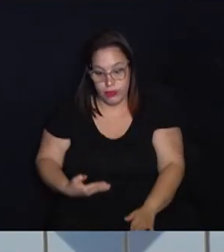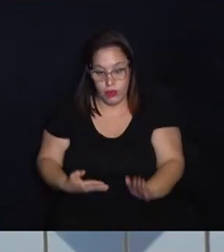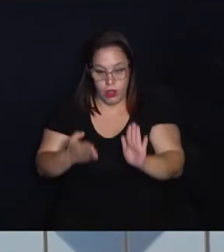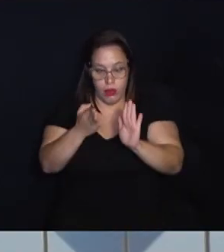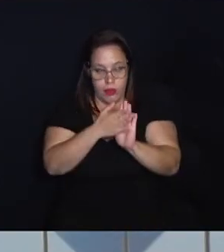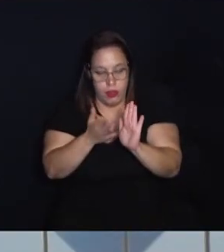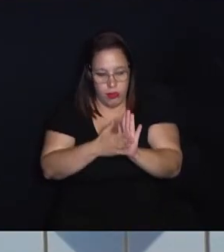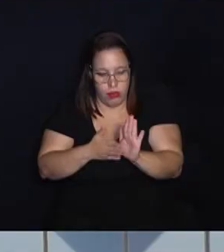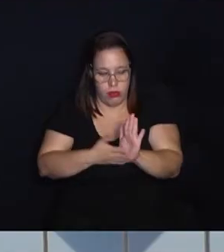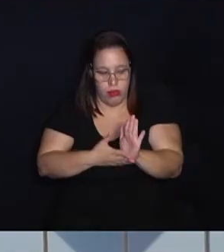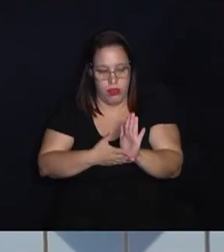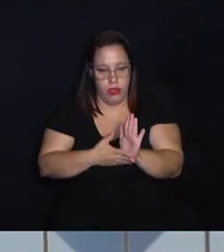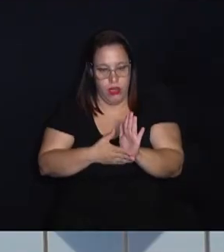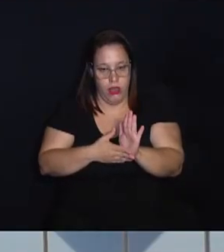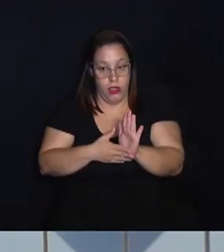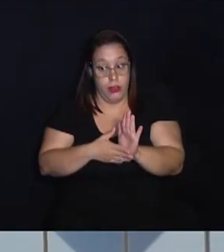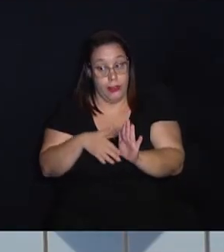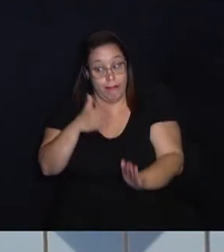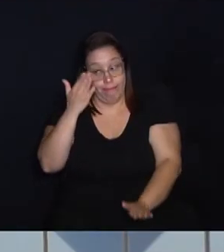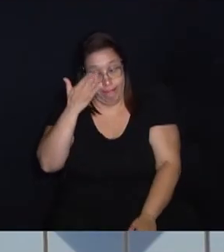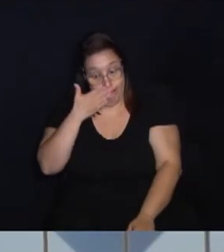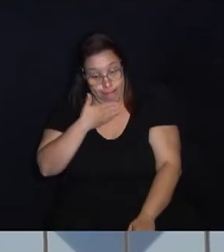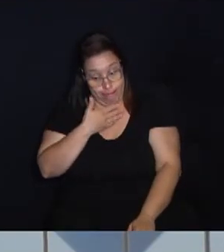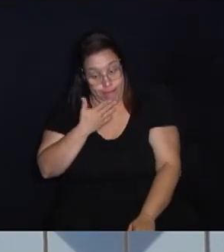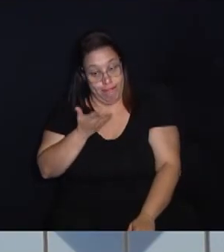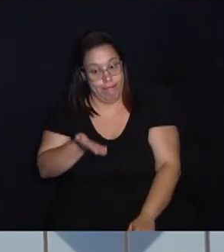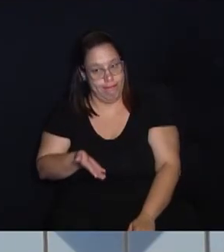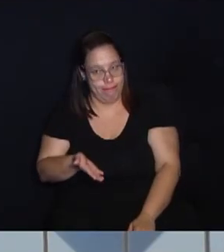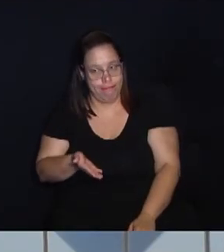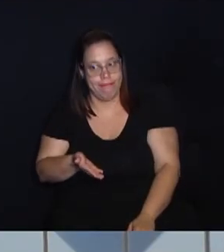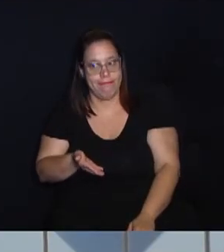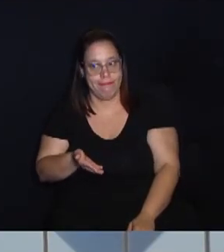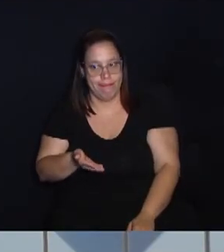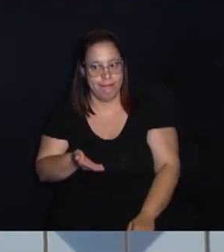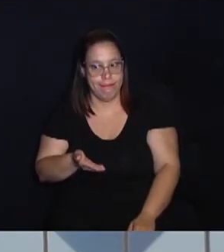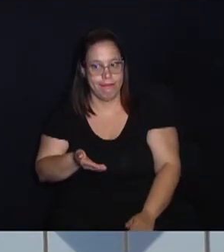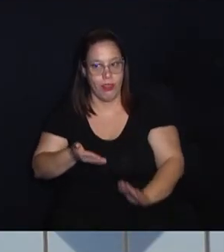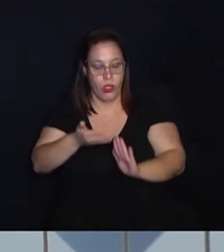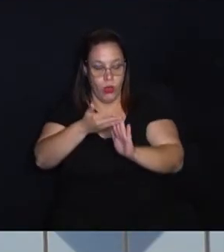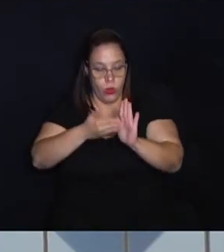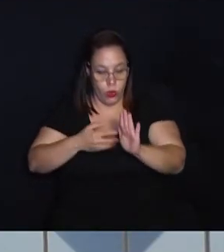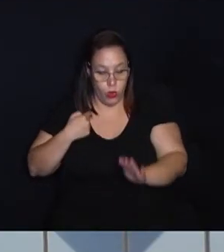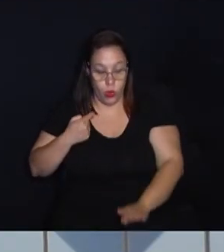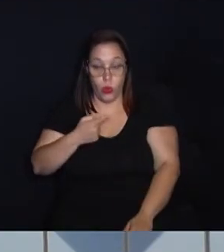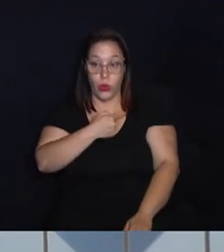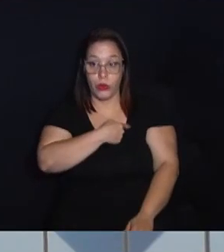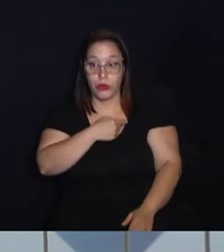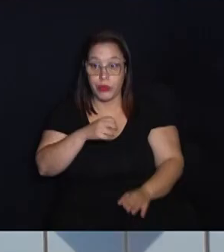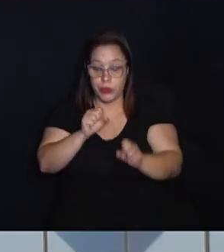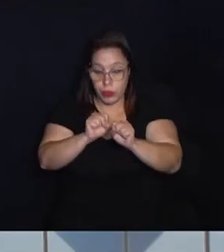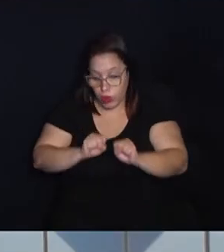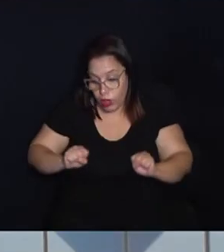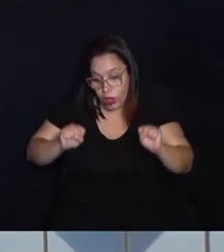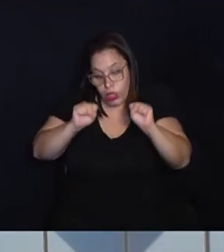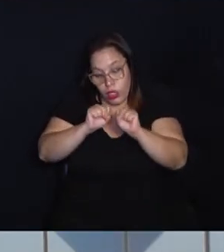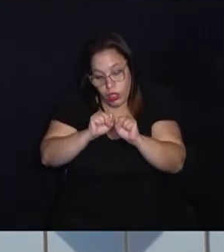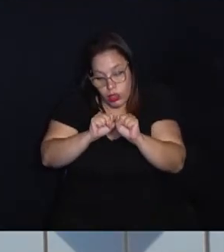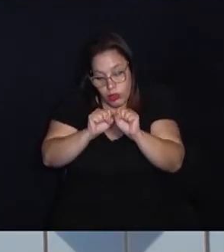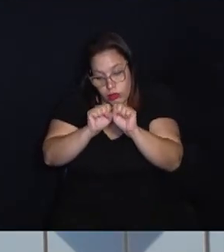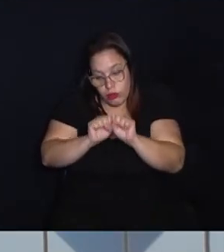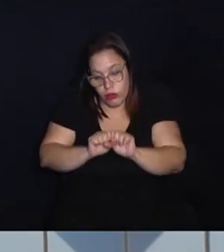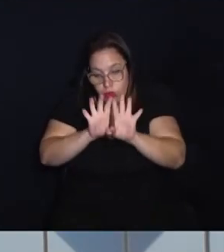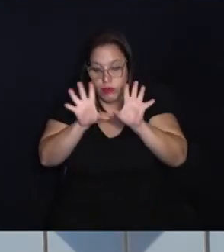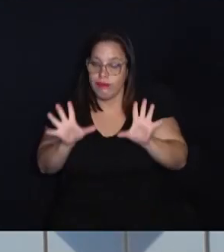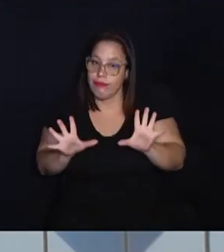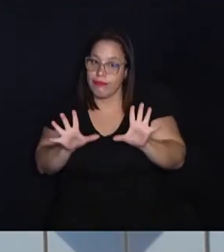muito rigoroso de avaliação e na análise, né, dos nossos sistemas de controle e transparência, a gente obteve